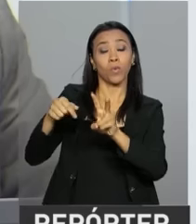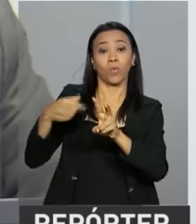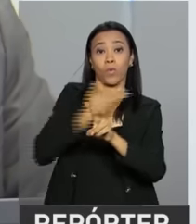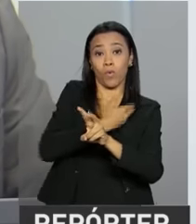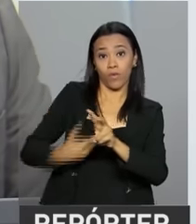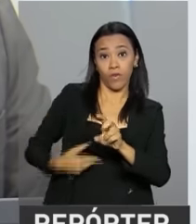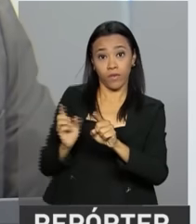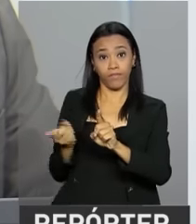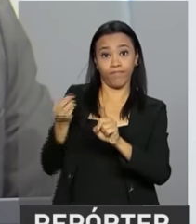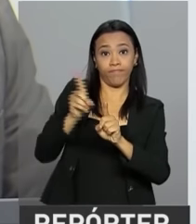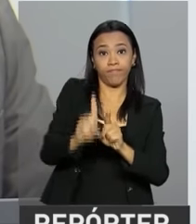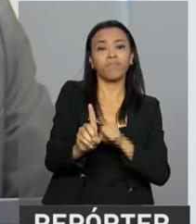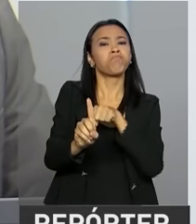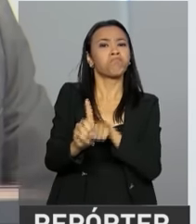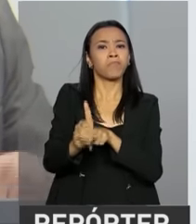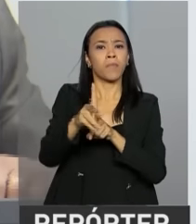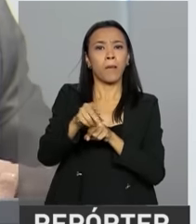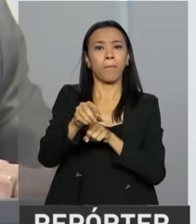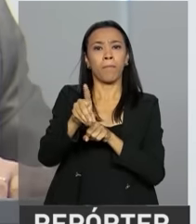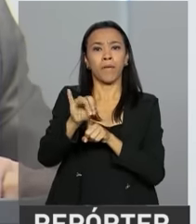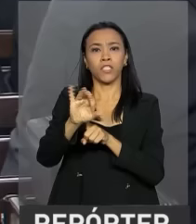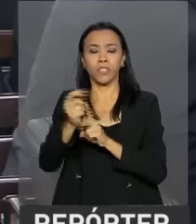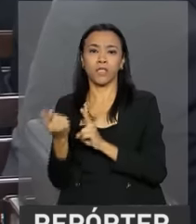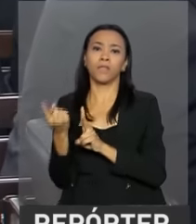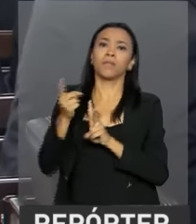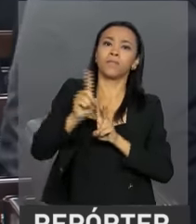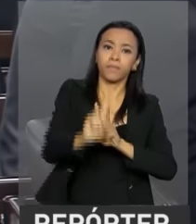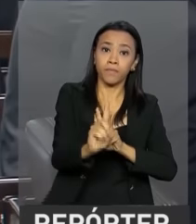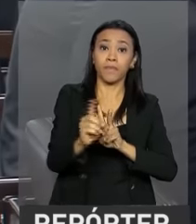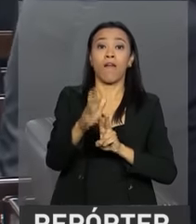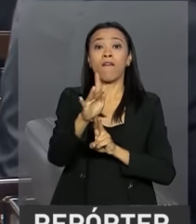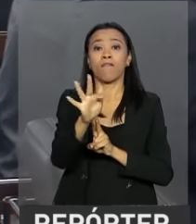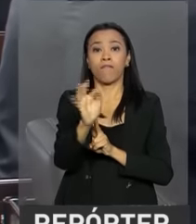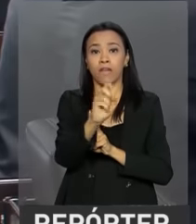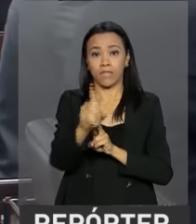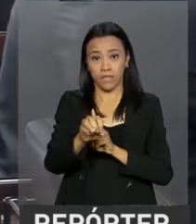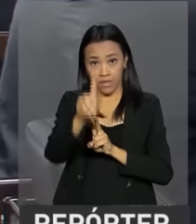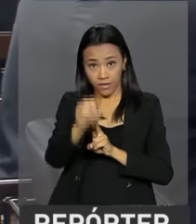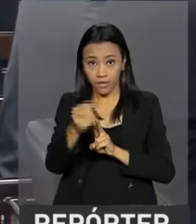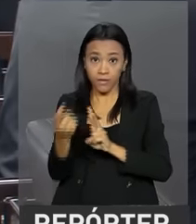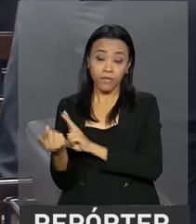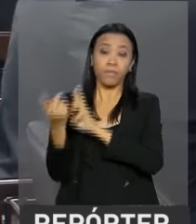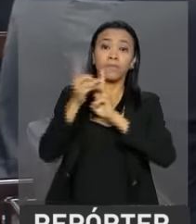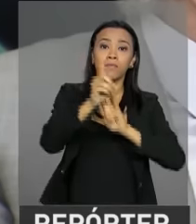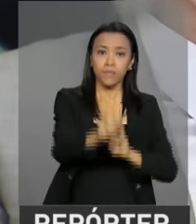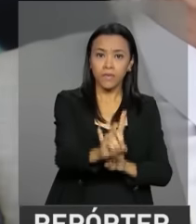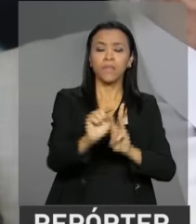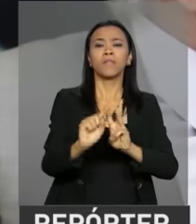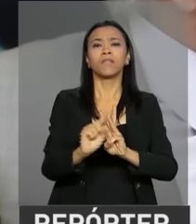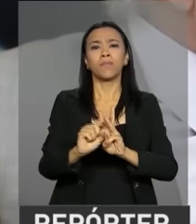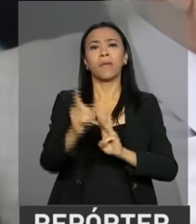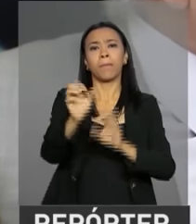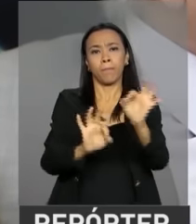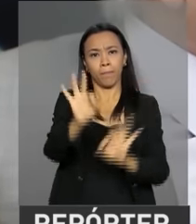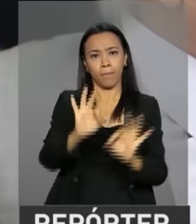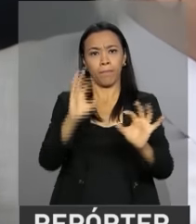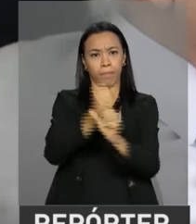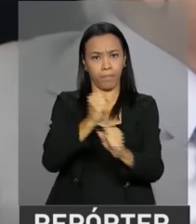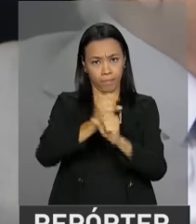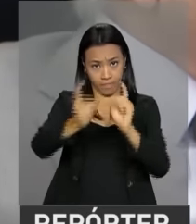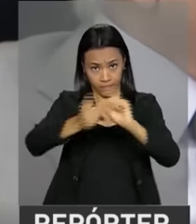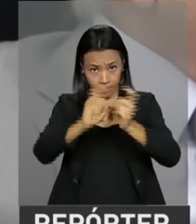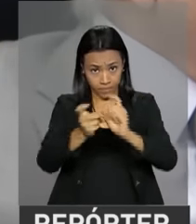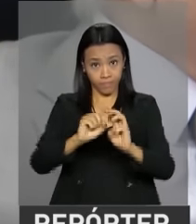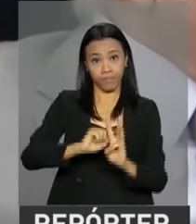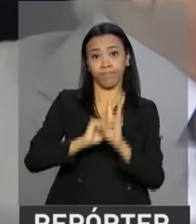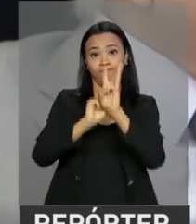o ministro chefe da casa civil Eliseu Padilha o ministro da Fazenda Henrique Meirelles e o ministro interino do planejamento desenvolvimento